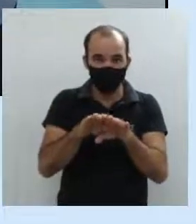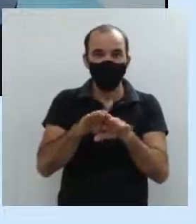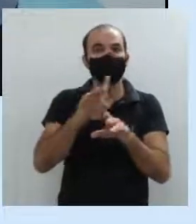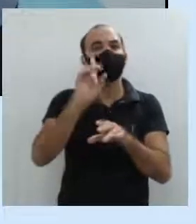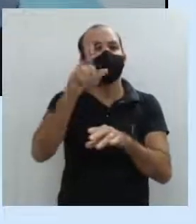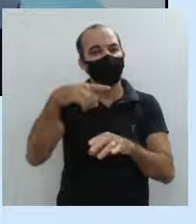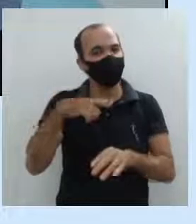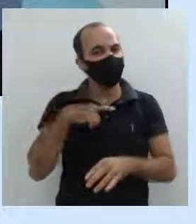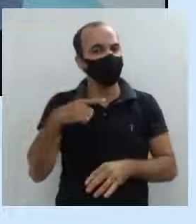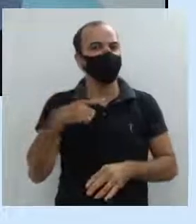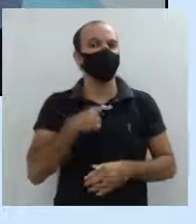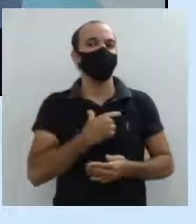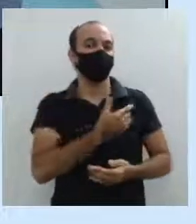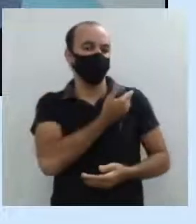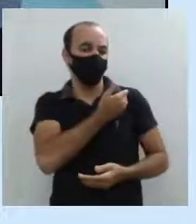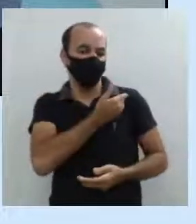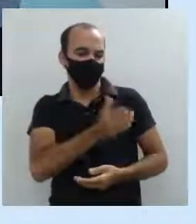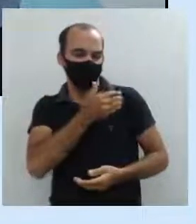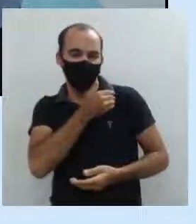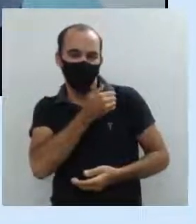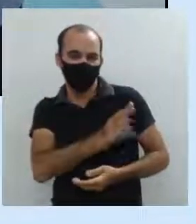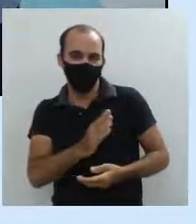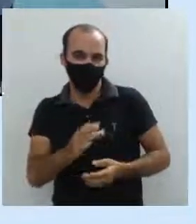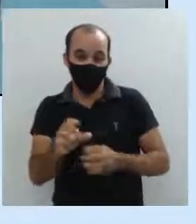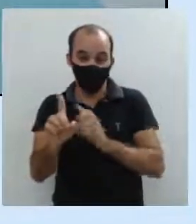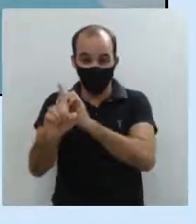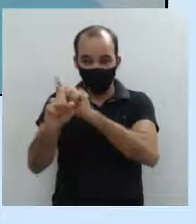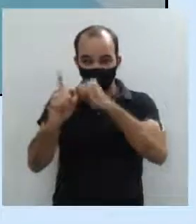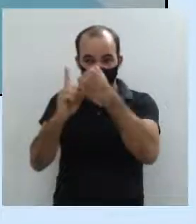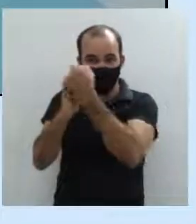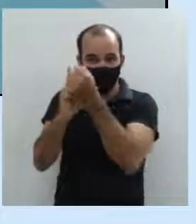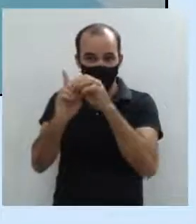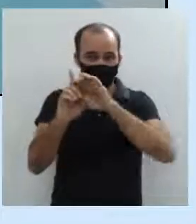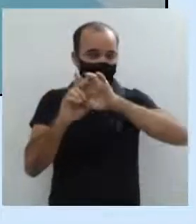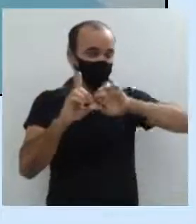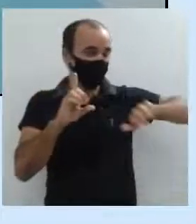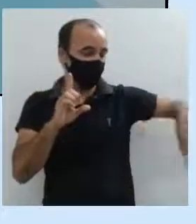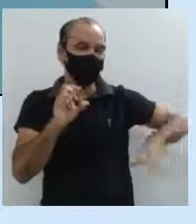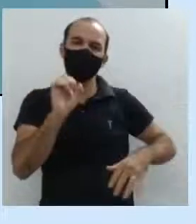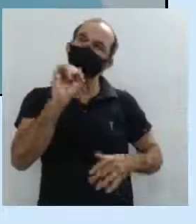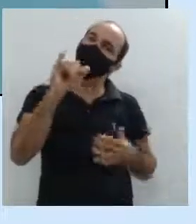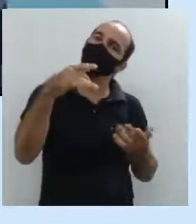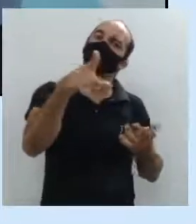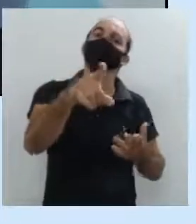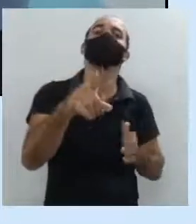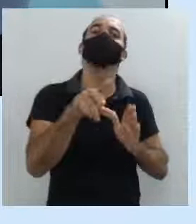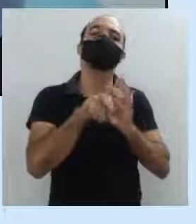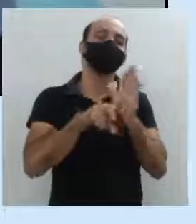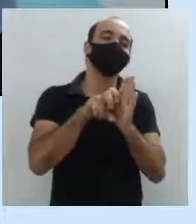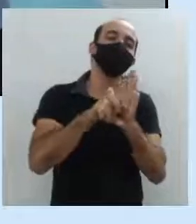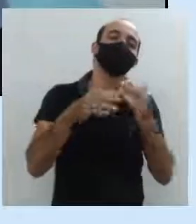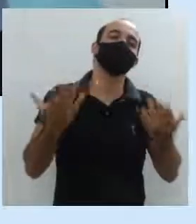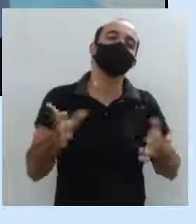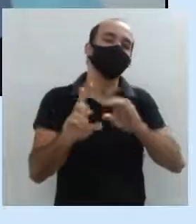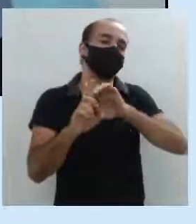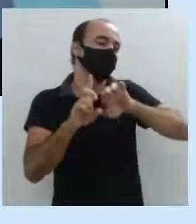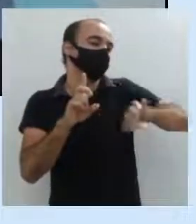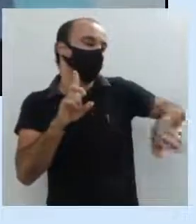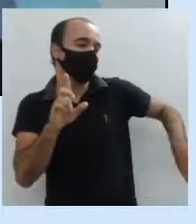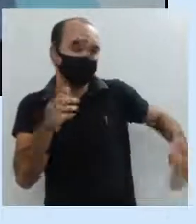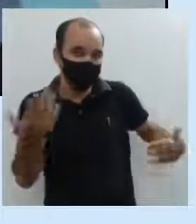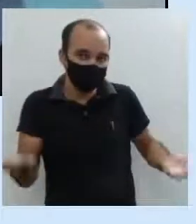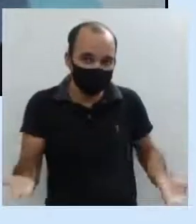preconceito. Se você não segue tal padrão, se você não segue tal, não veste tal roupa, se você não compra